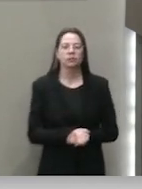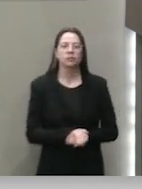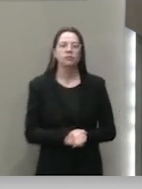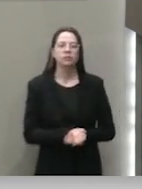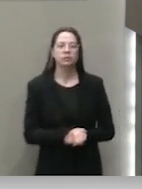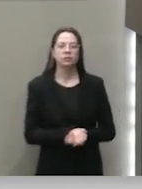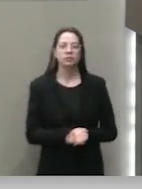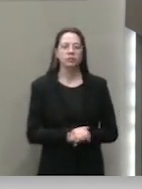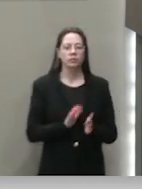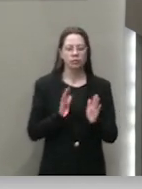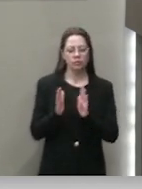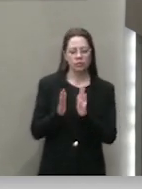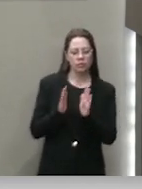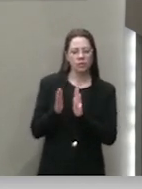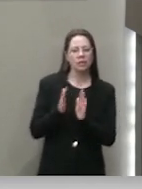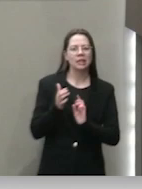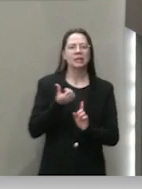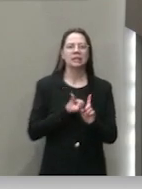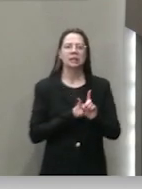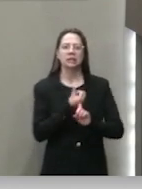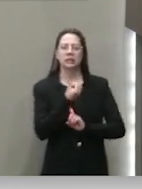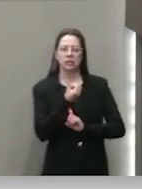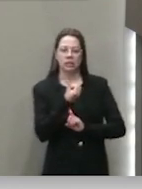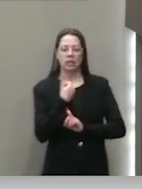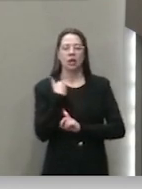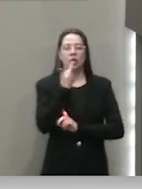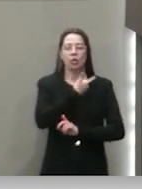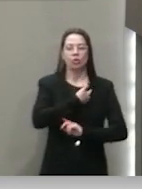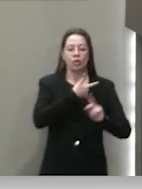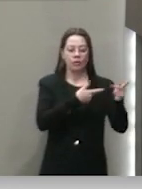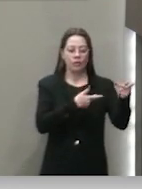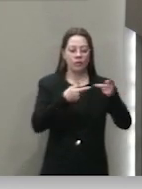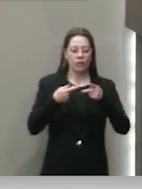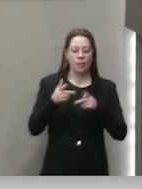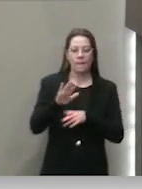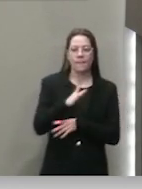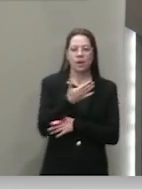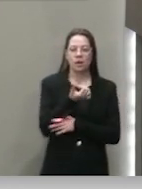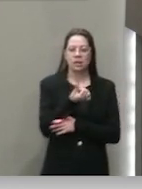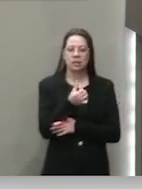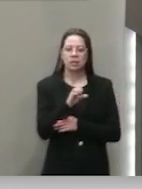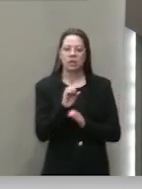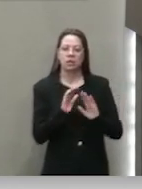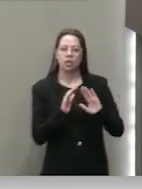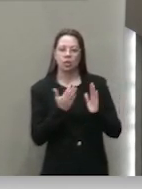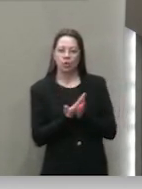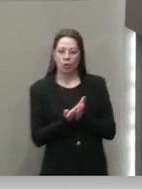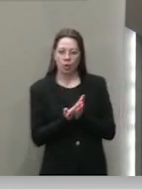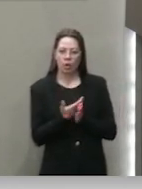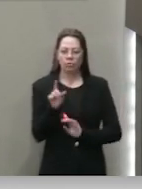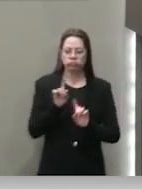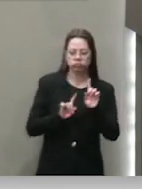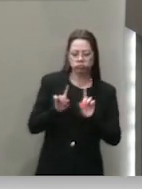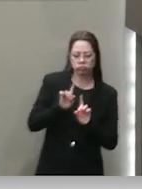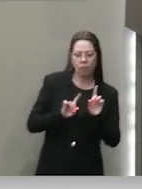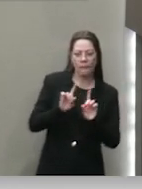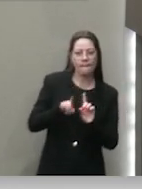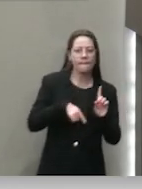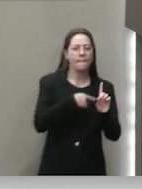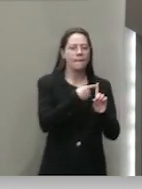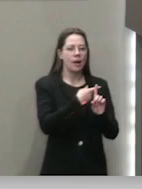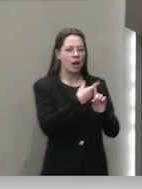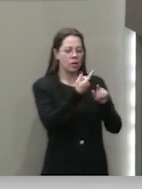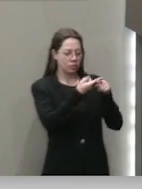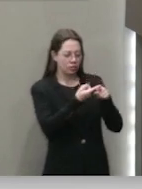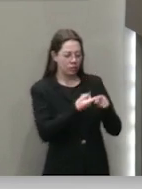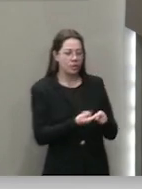Só nesses 6 meses de mandato, nós visitamos em torno de 60 escolas. Algumas mais do que uma vez,